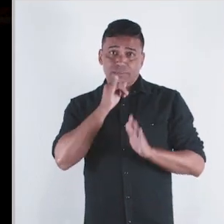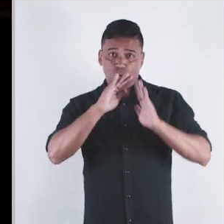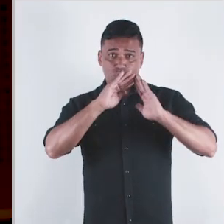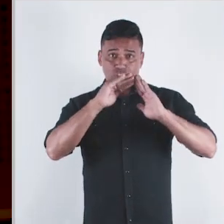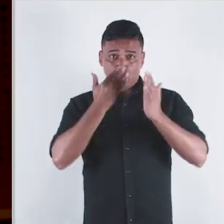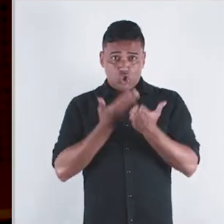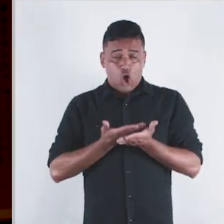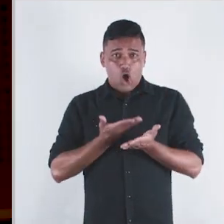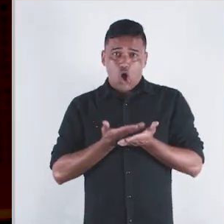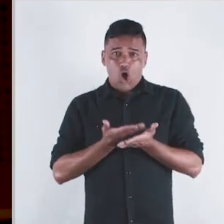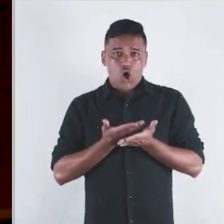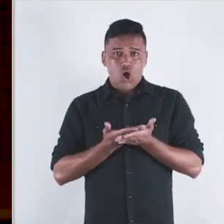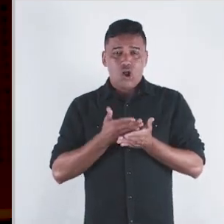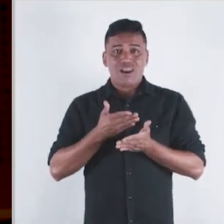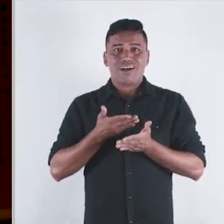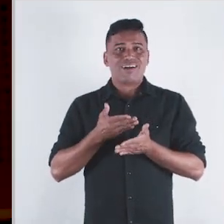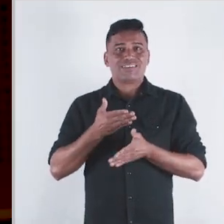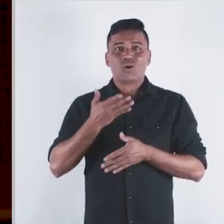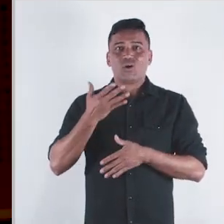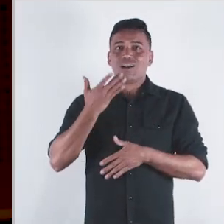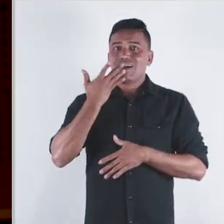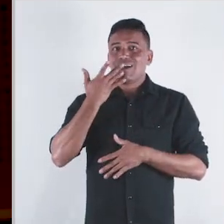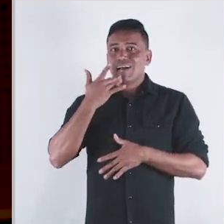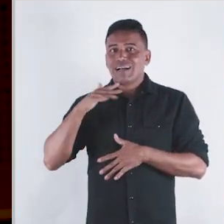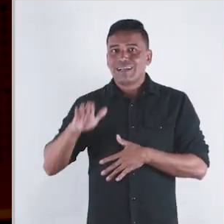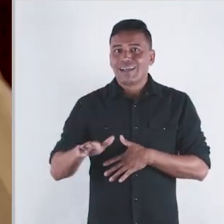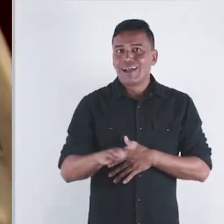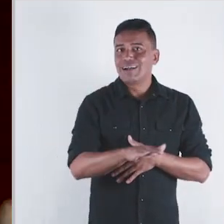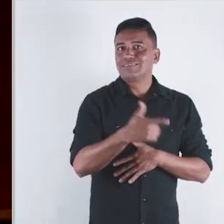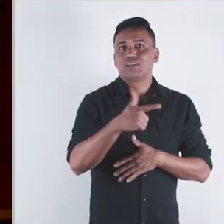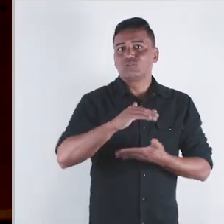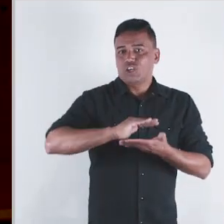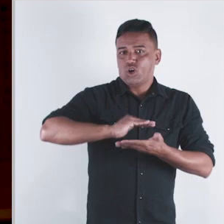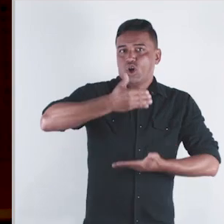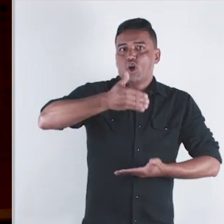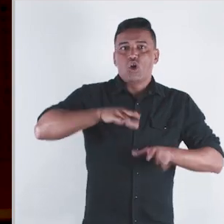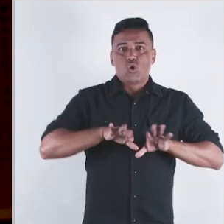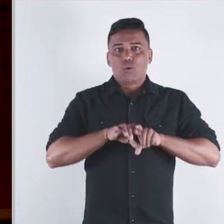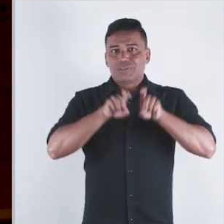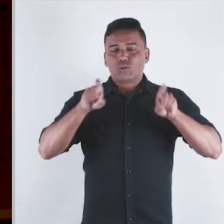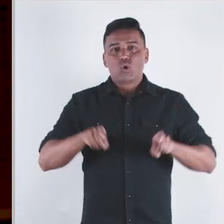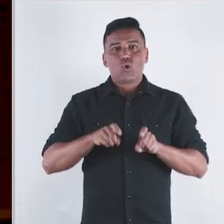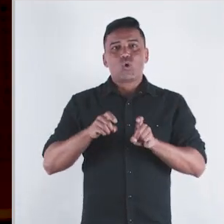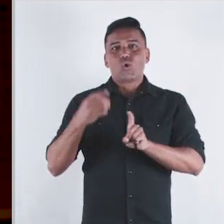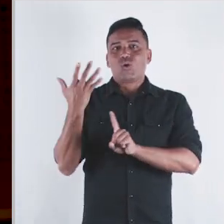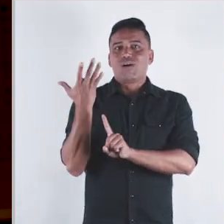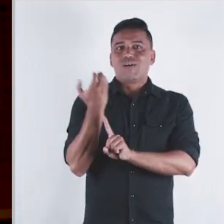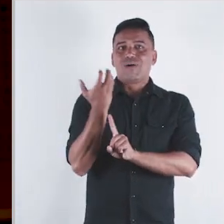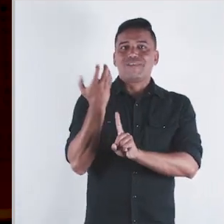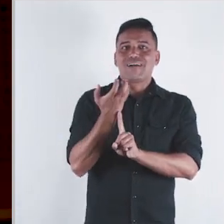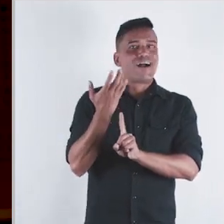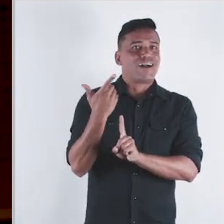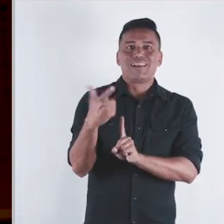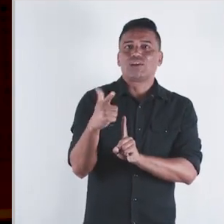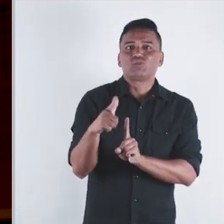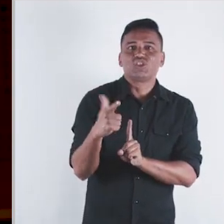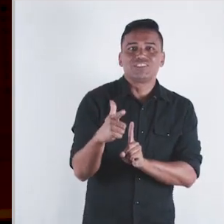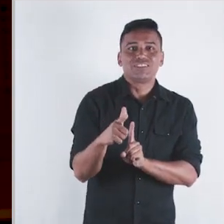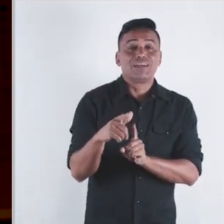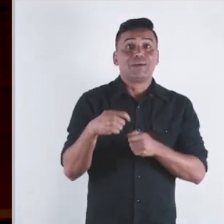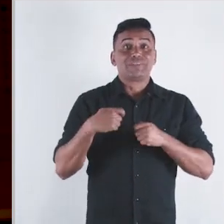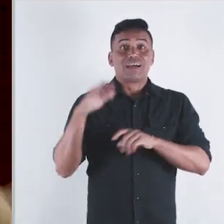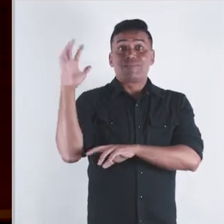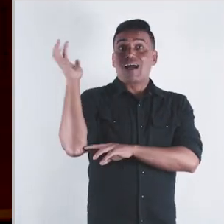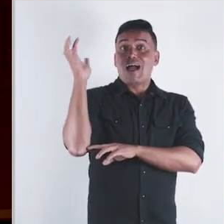escolar, né? Algumas crianças que não tinham computador, que não tinham sinal de internet, que às vezes era necessário subir